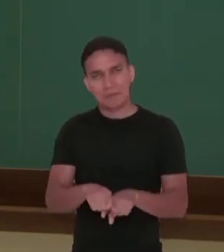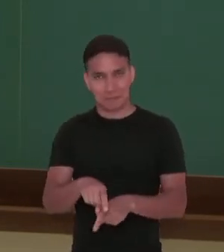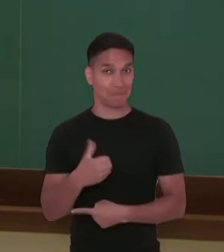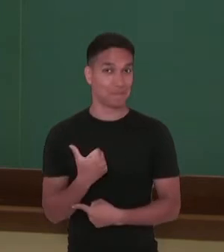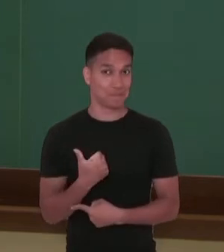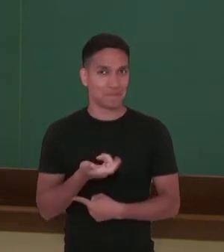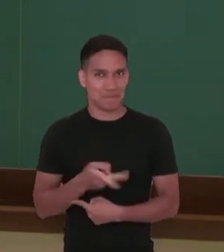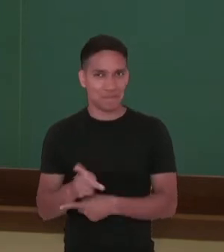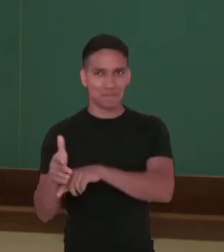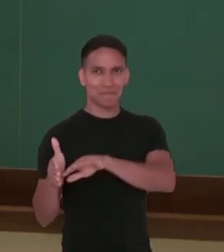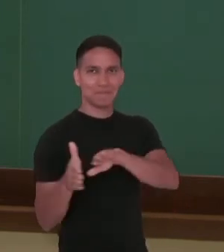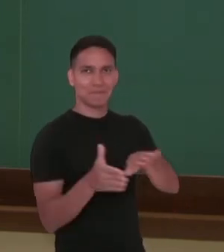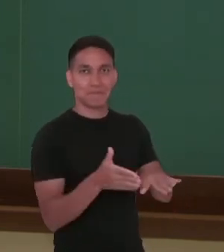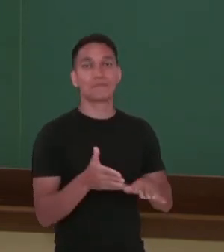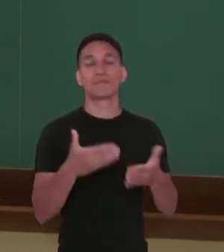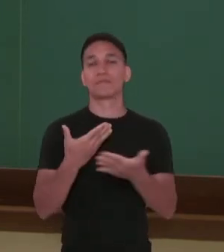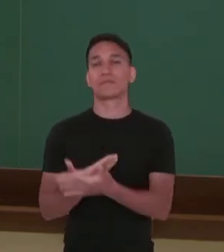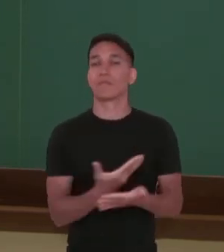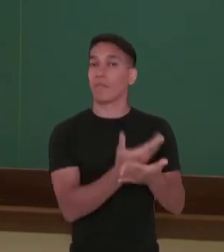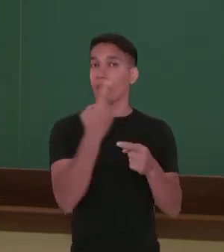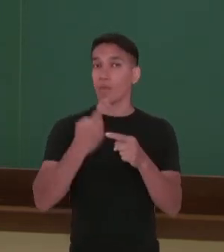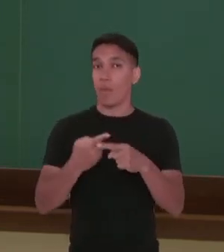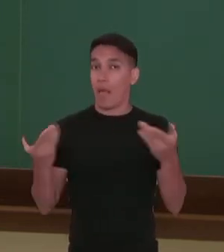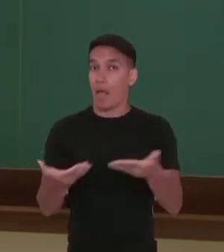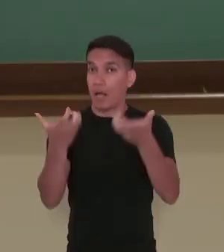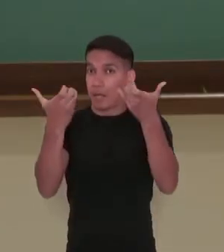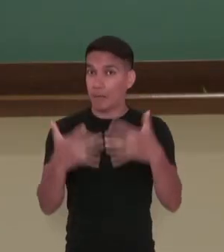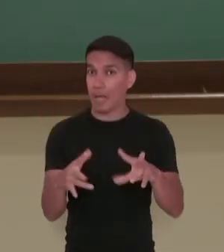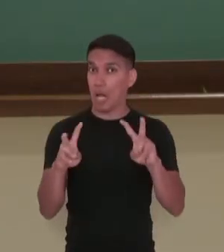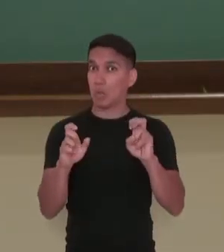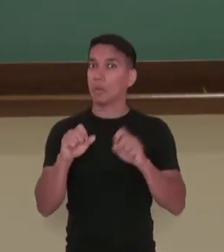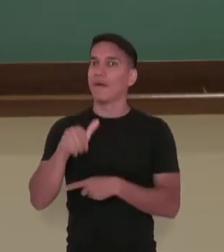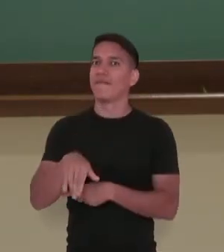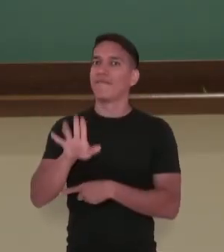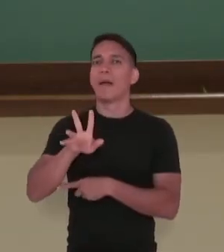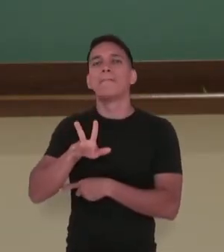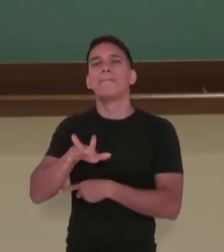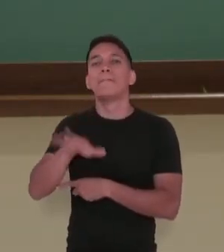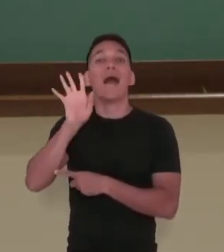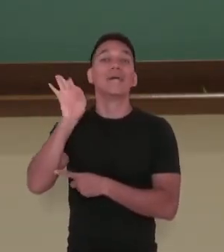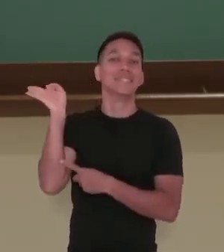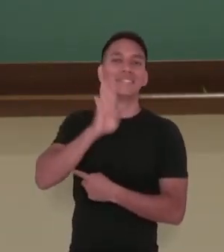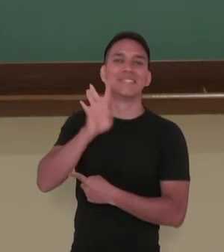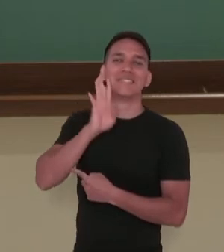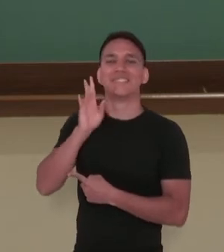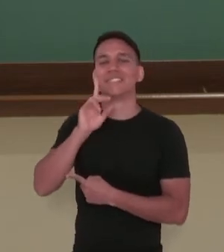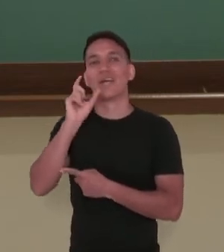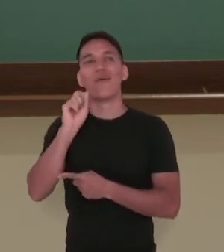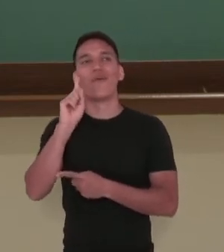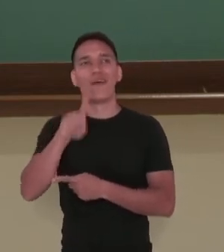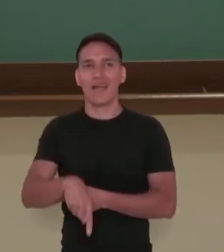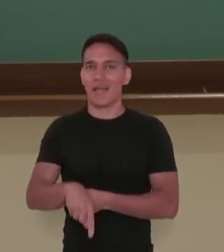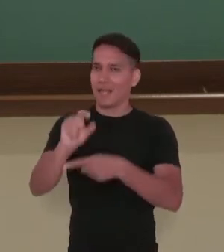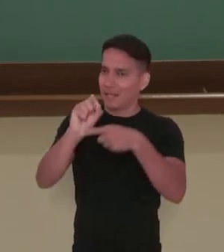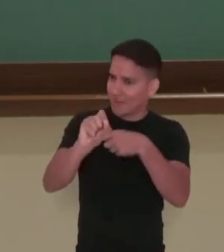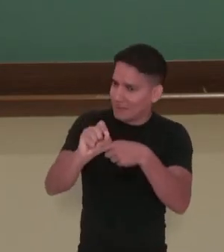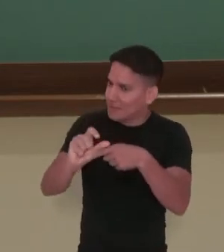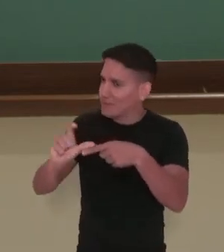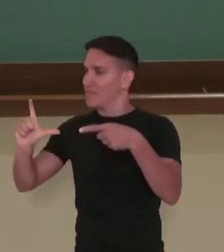beleza? Vamos seguindo a nossa aula, porque agora a coisa vai ficar mais legal ainda.